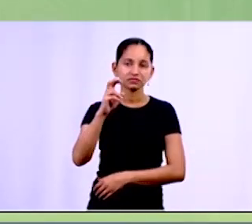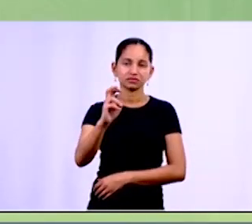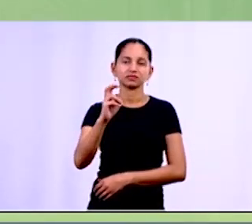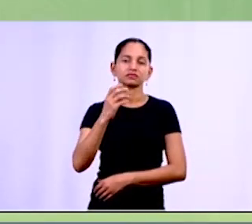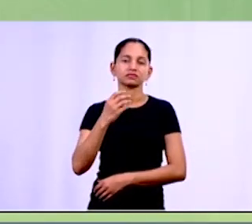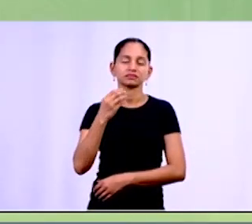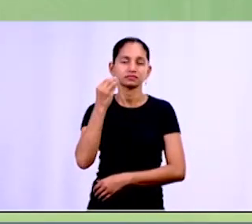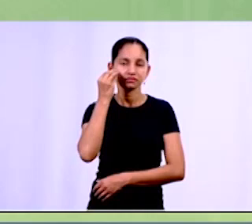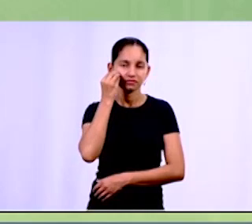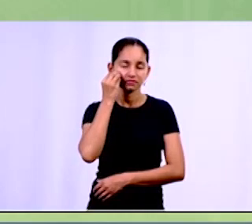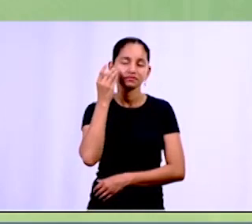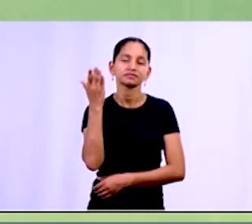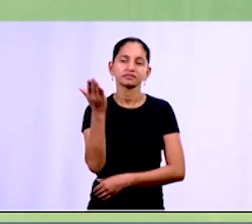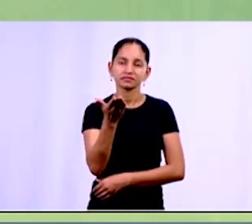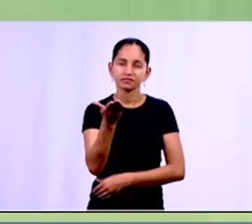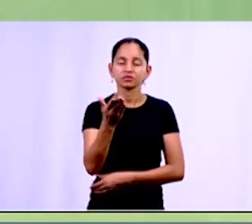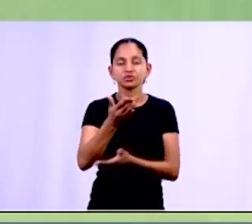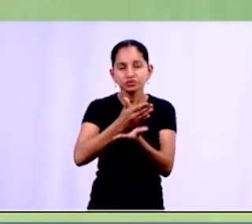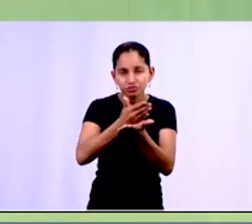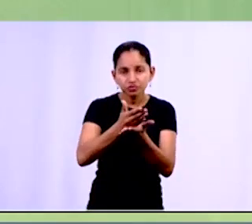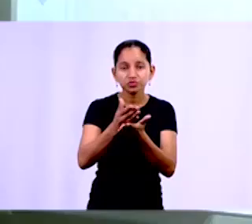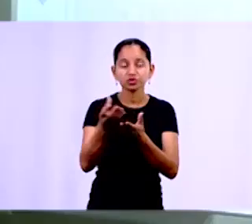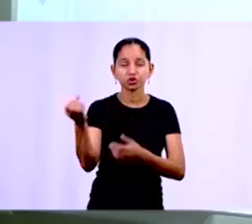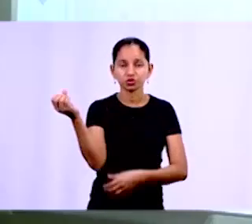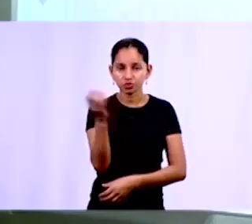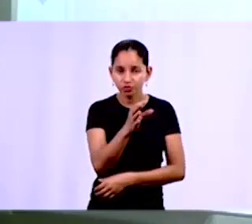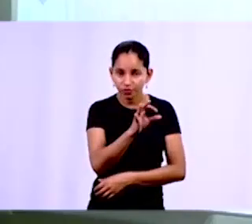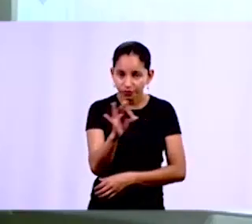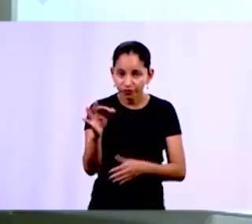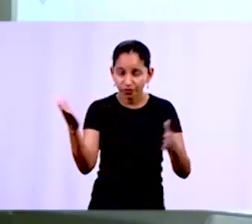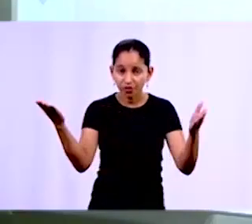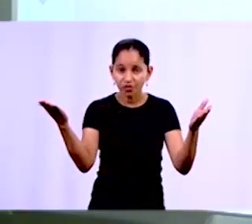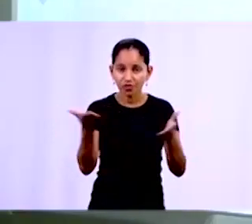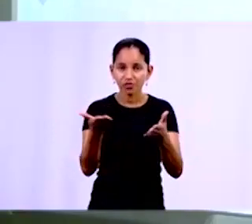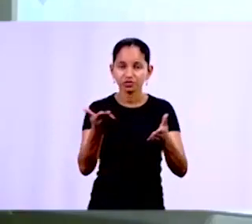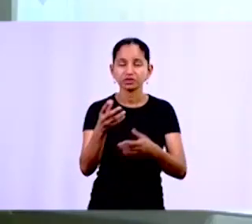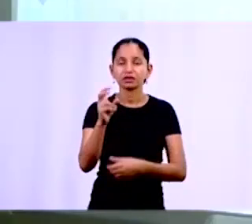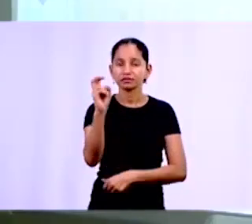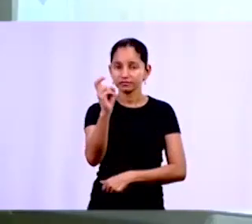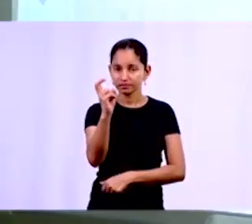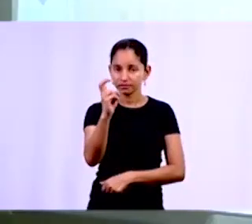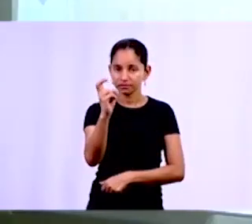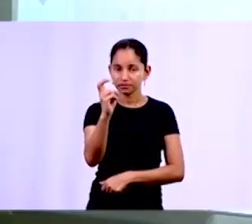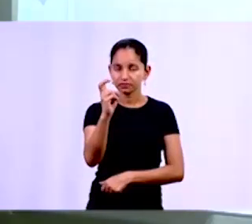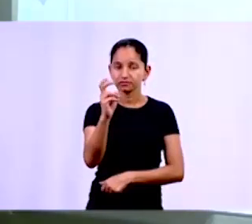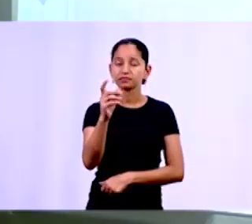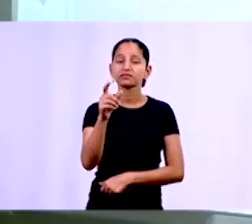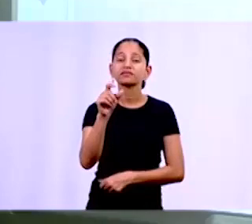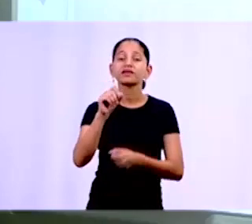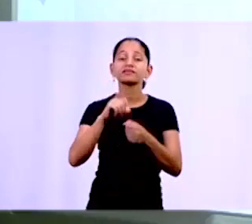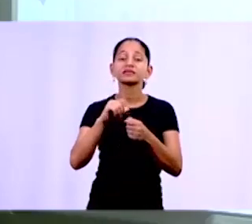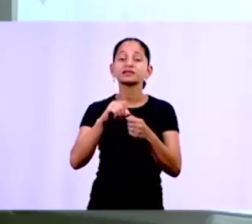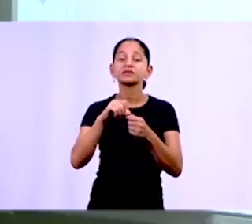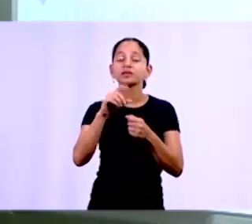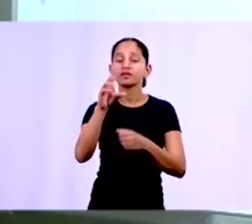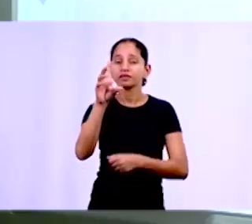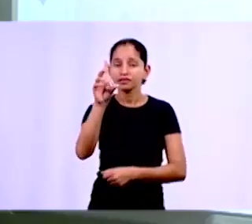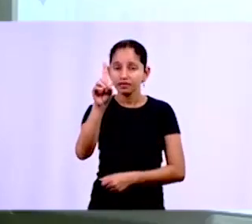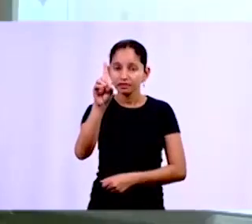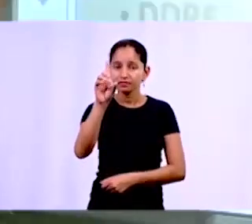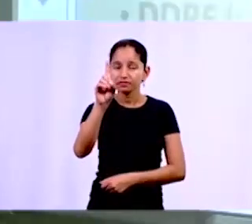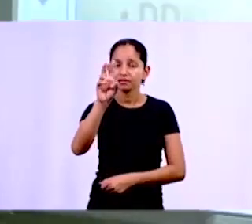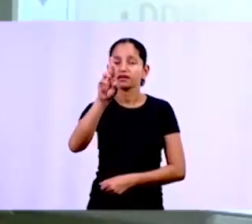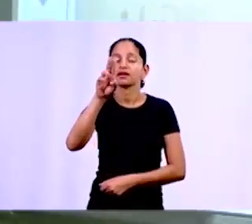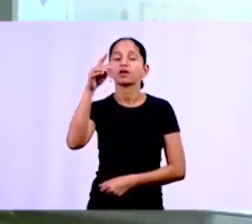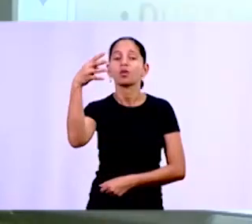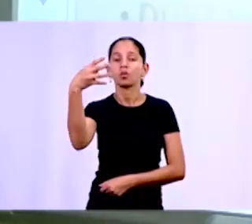o processador a nova geração de processadores da Intel, a quinta geração, vão utilizar como padrão memória DDR4,